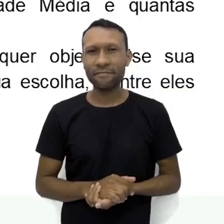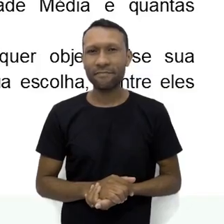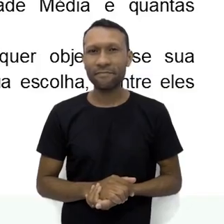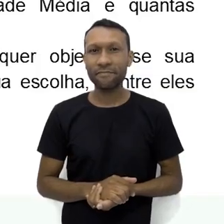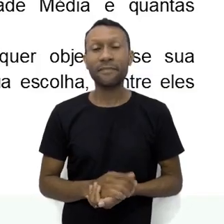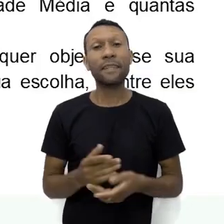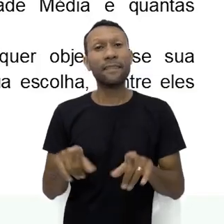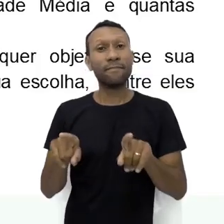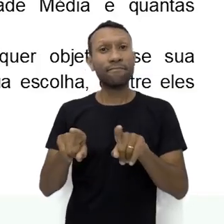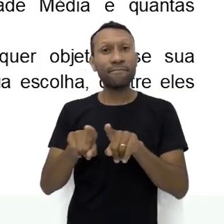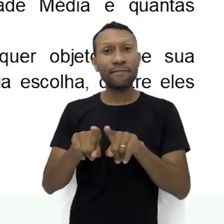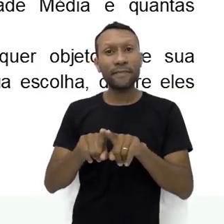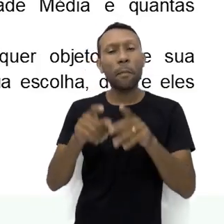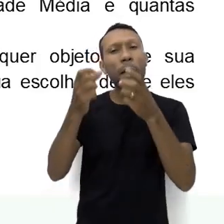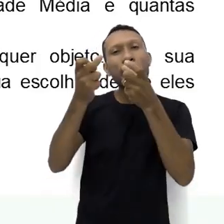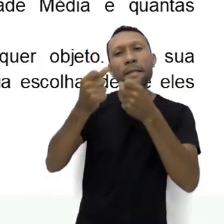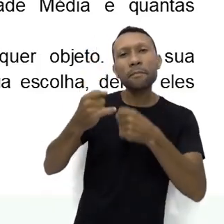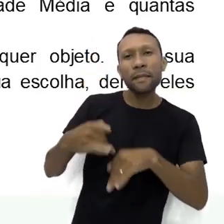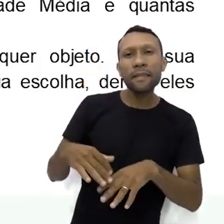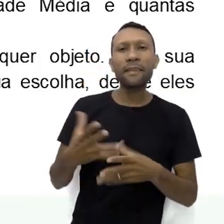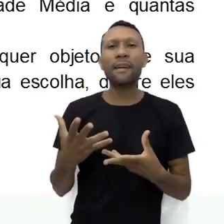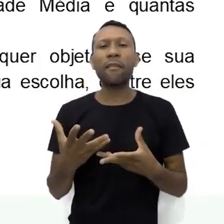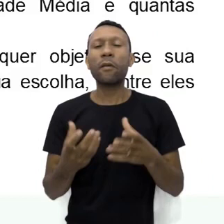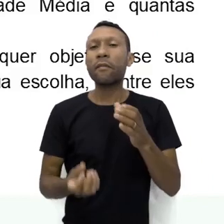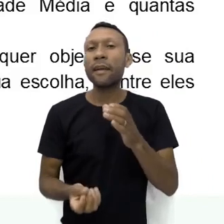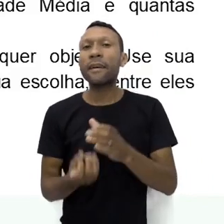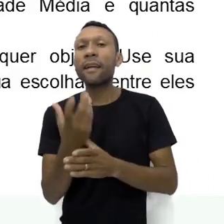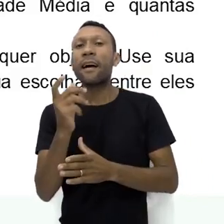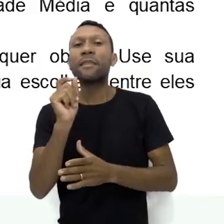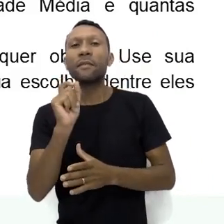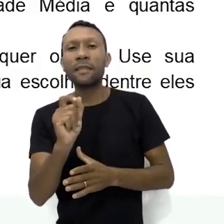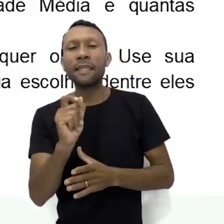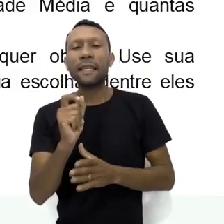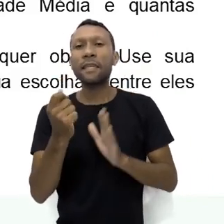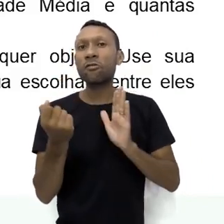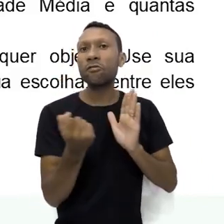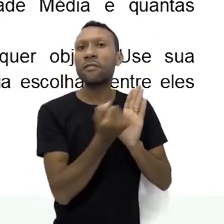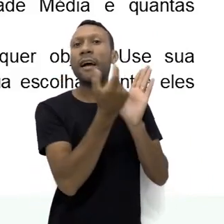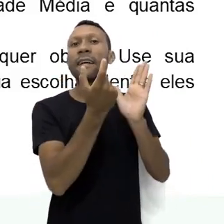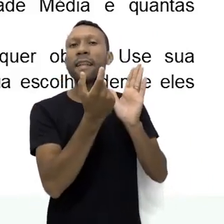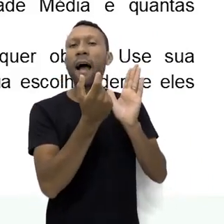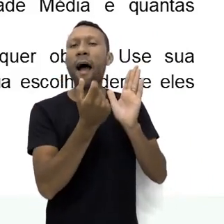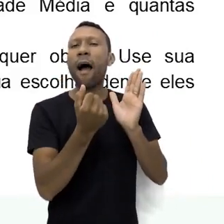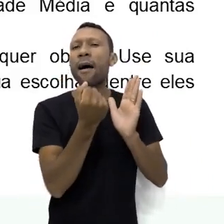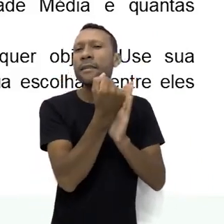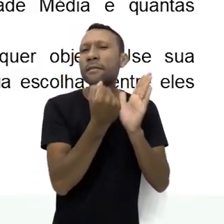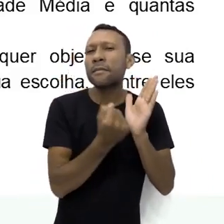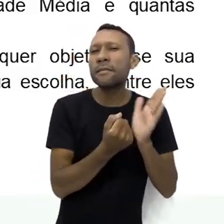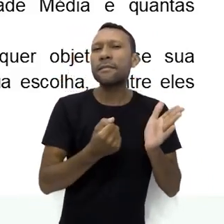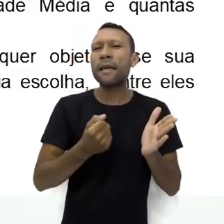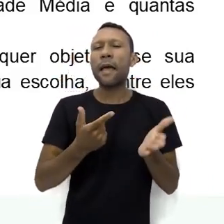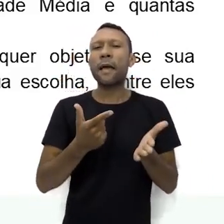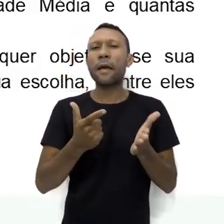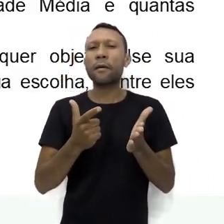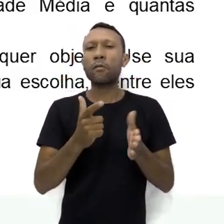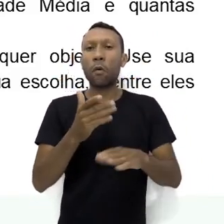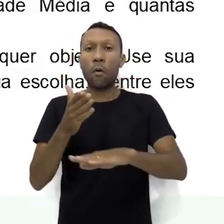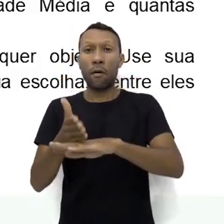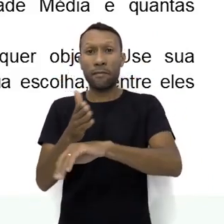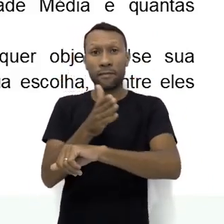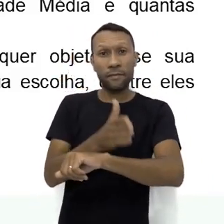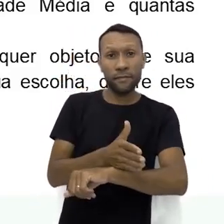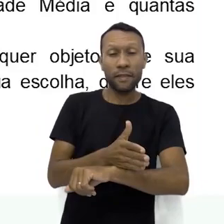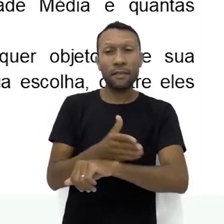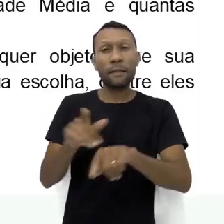Vou falar também quem são os compositores que mereceram destaques na Idade Média e quantas são as